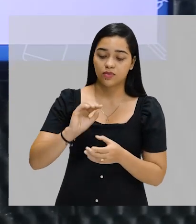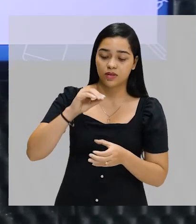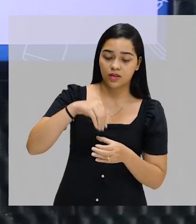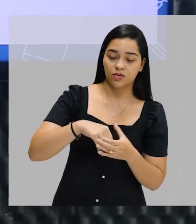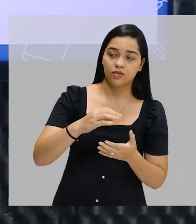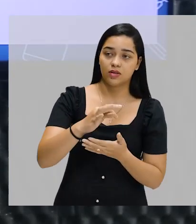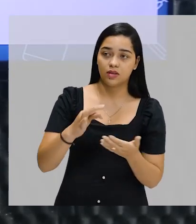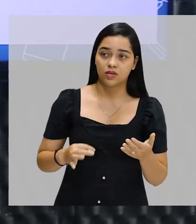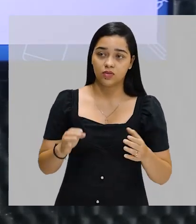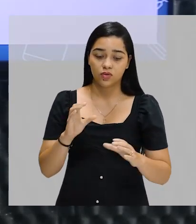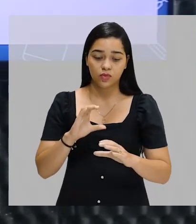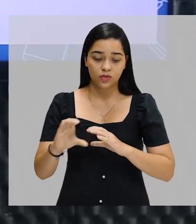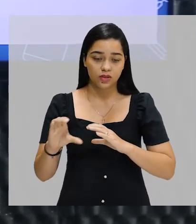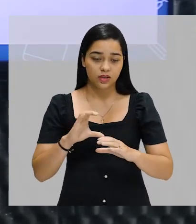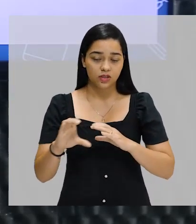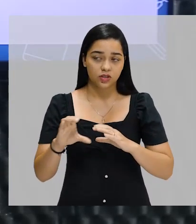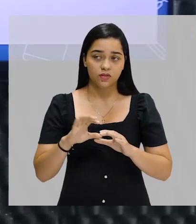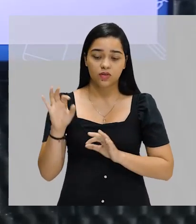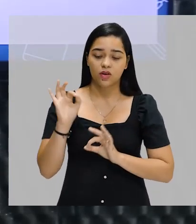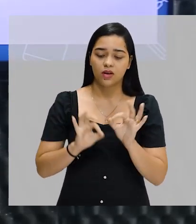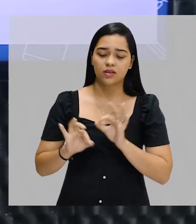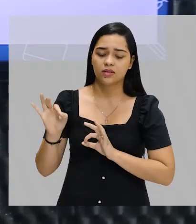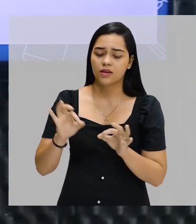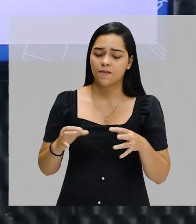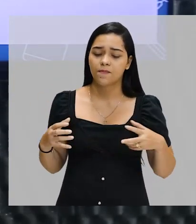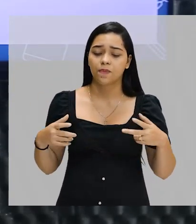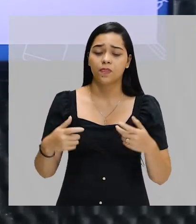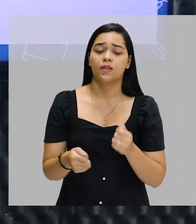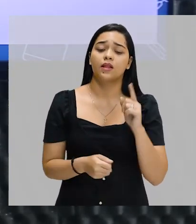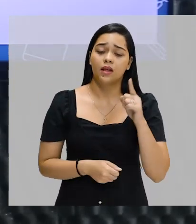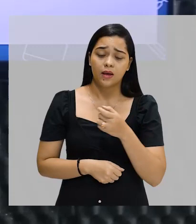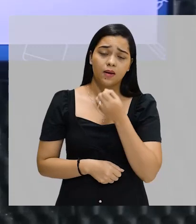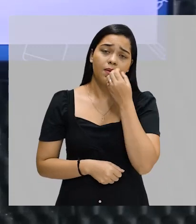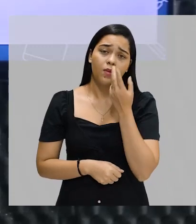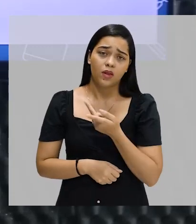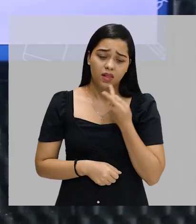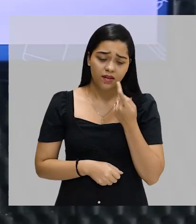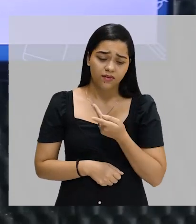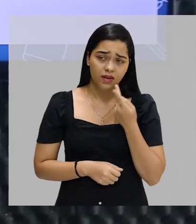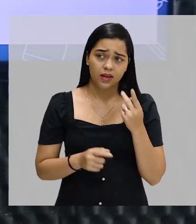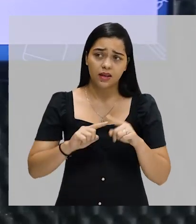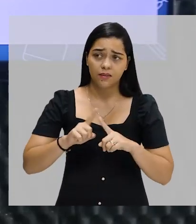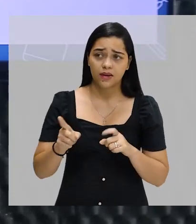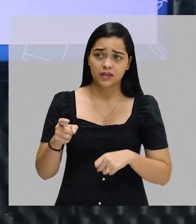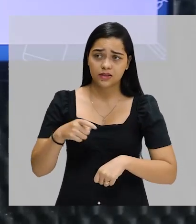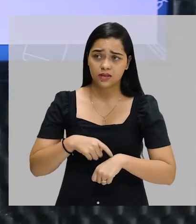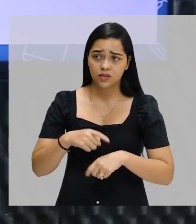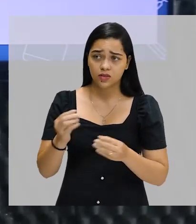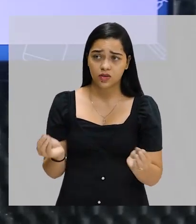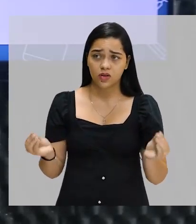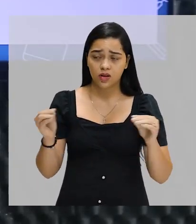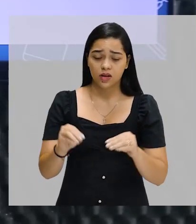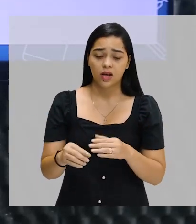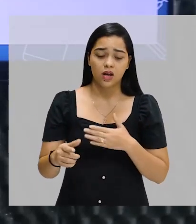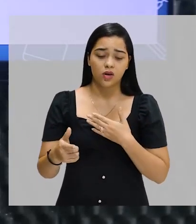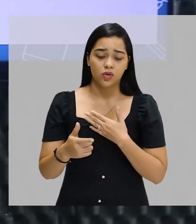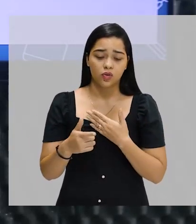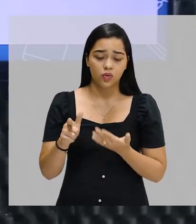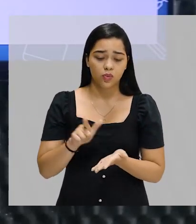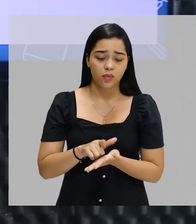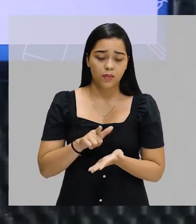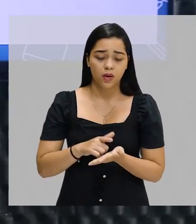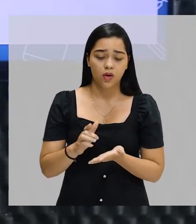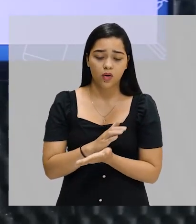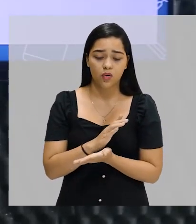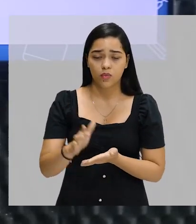situações comunicativas, arrumar tudo. Fazemos isso muito bem na fala. Mas na hora de colocar no papel, algumas pessoas